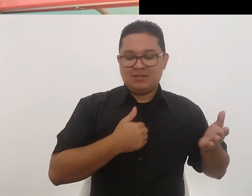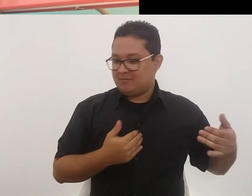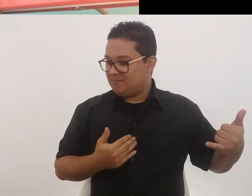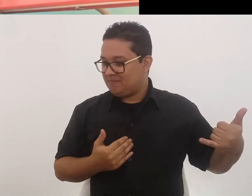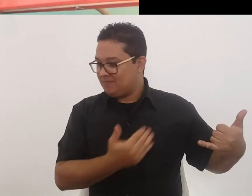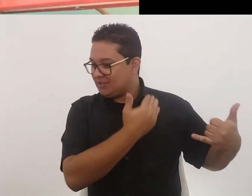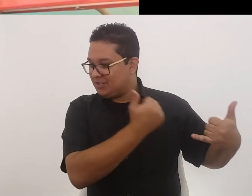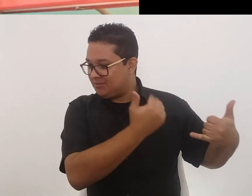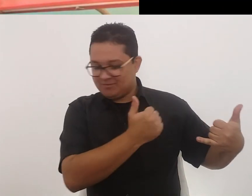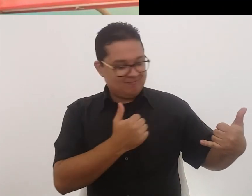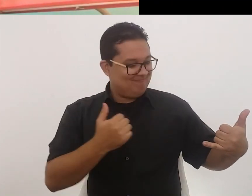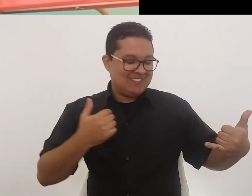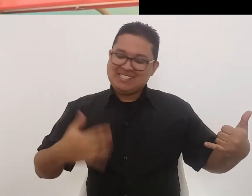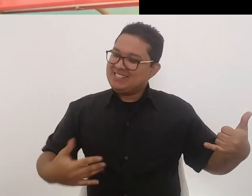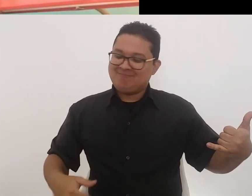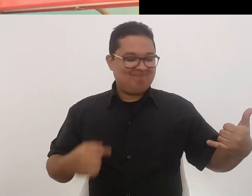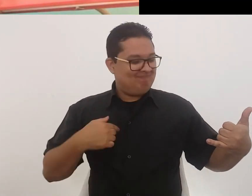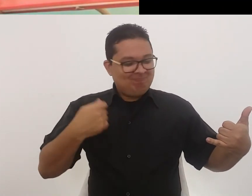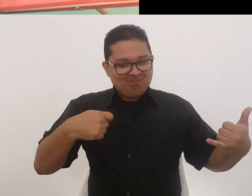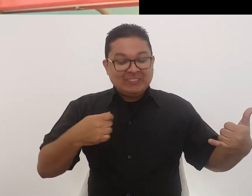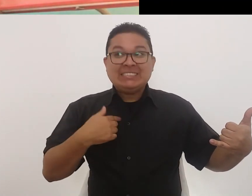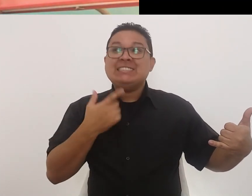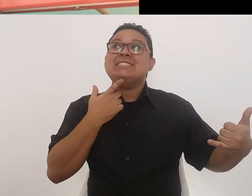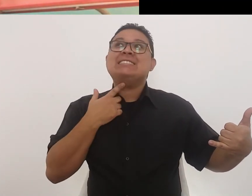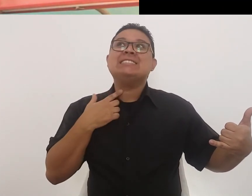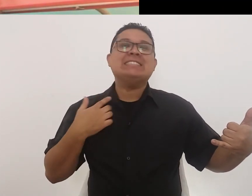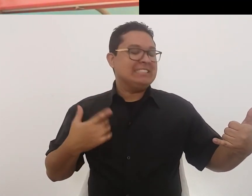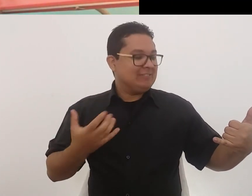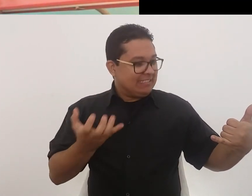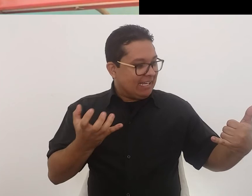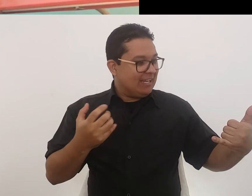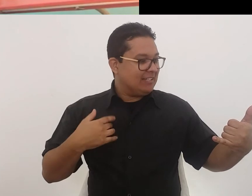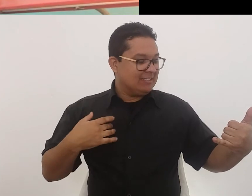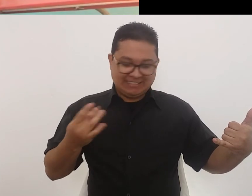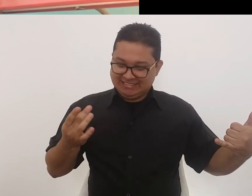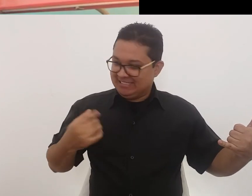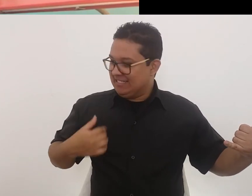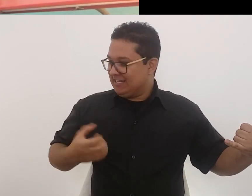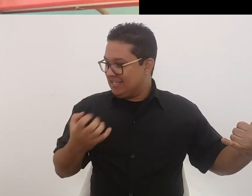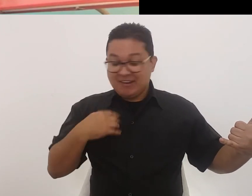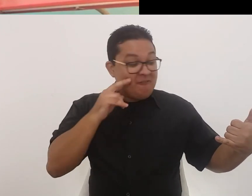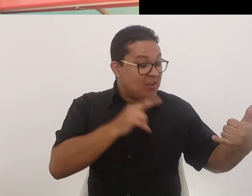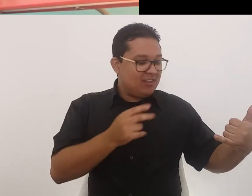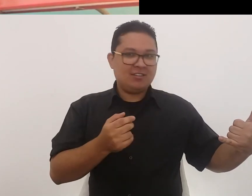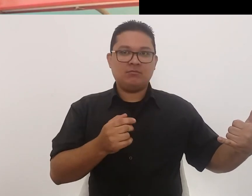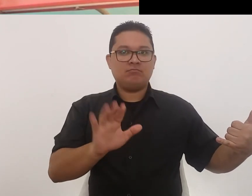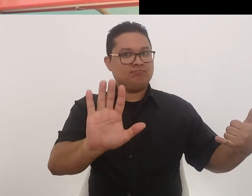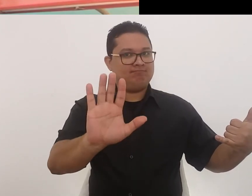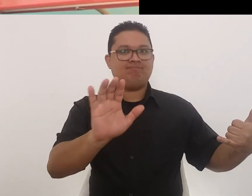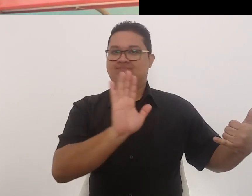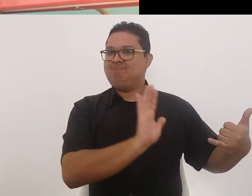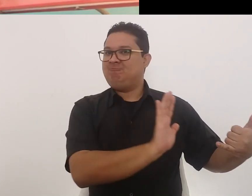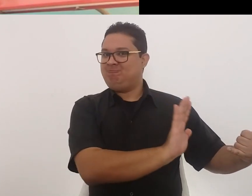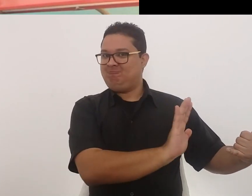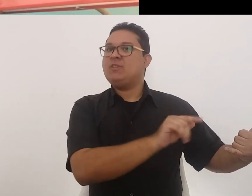bom? Então, essa é a base geral da técnica Pomodoro. E como que nós vamos adaptar? A